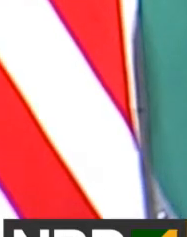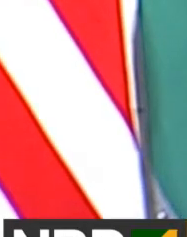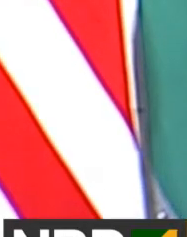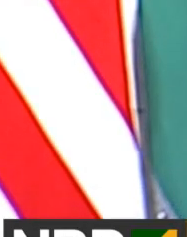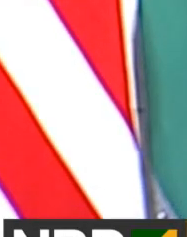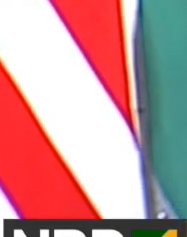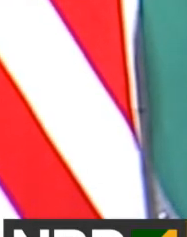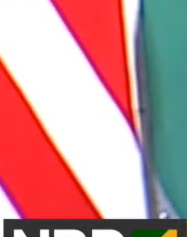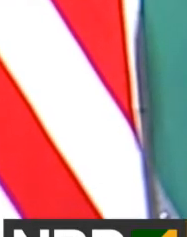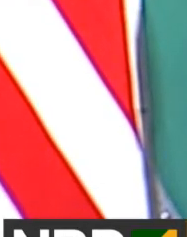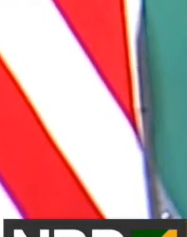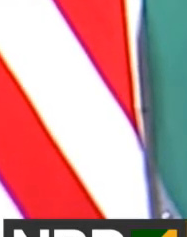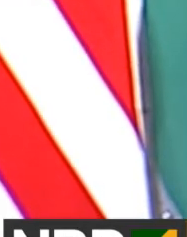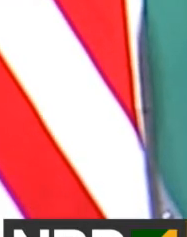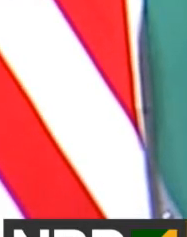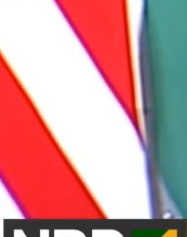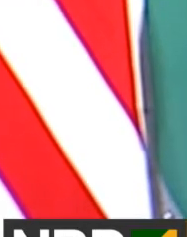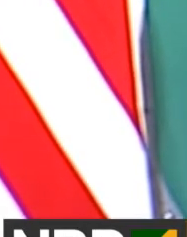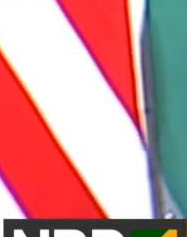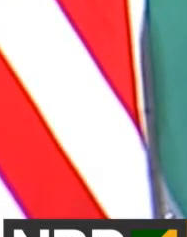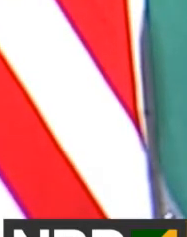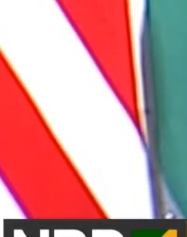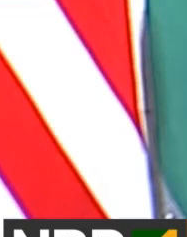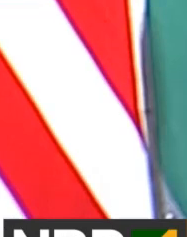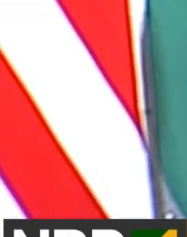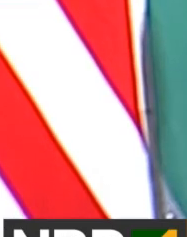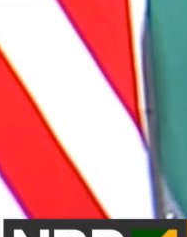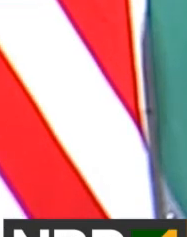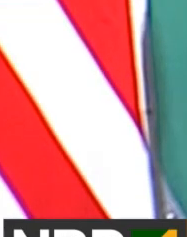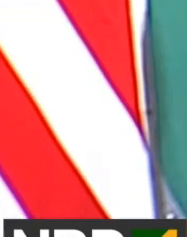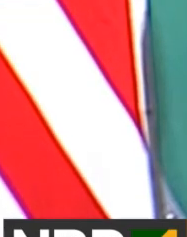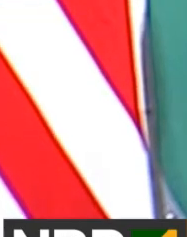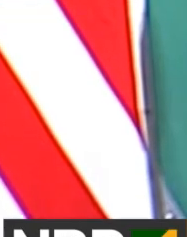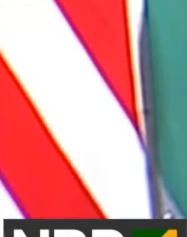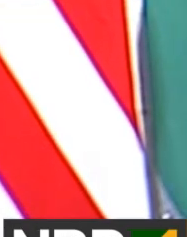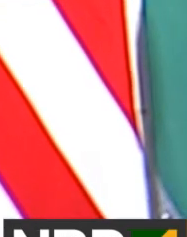It's a privilege to meet you in New York City. Foi um privilégio conhecer